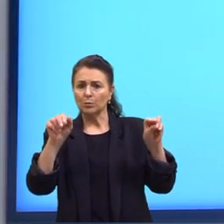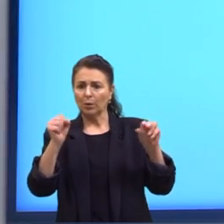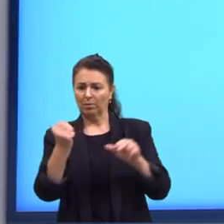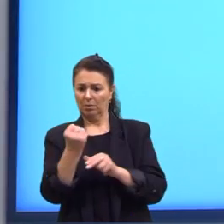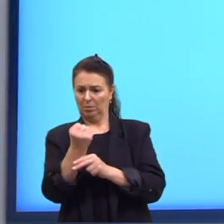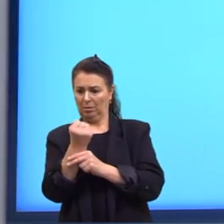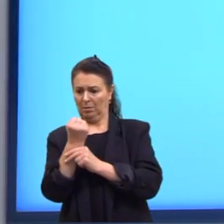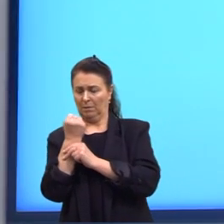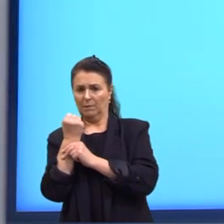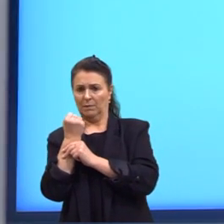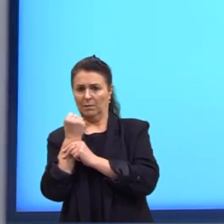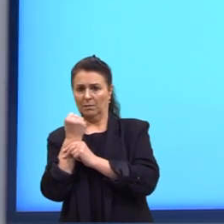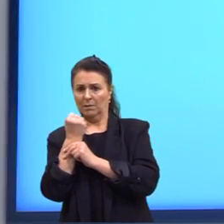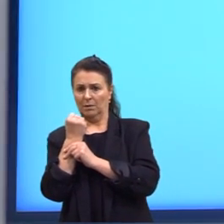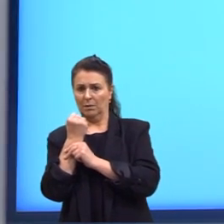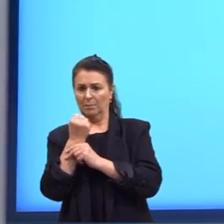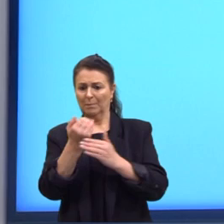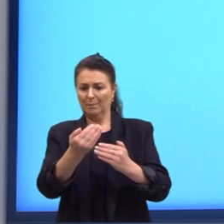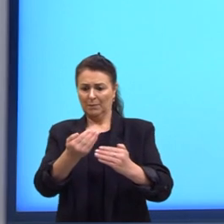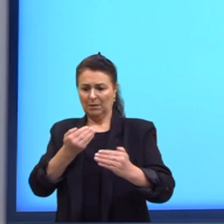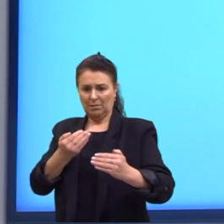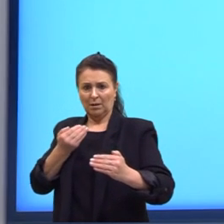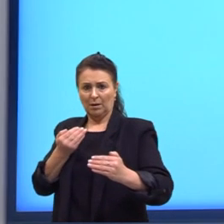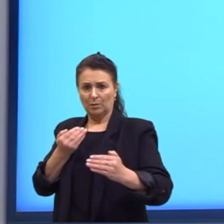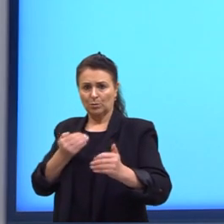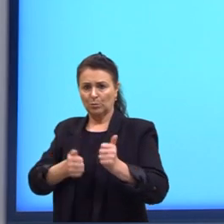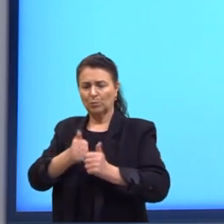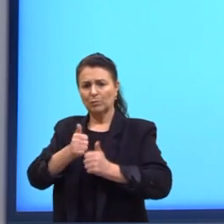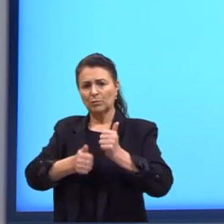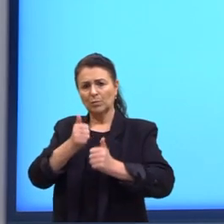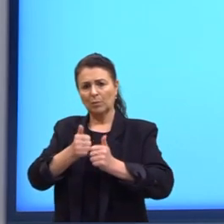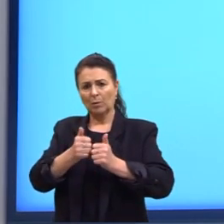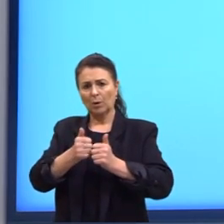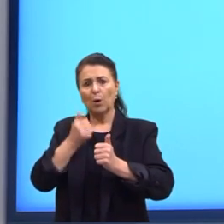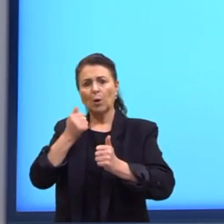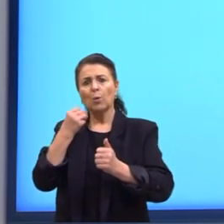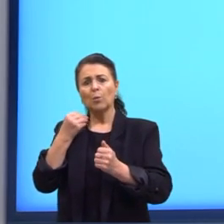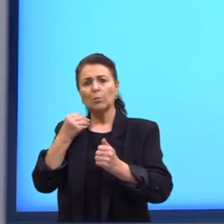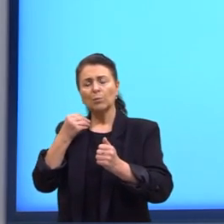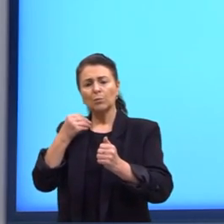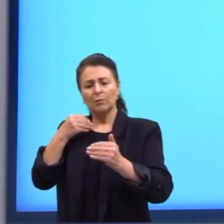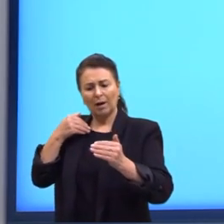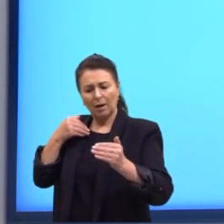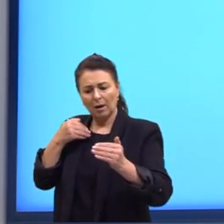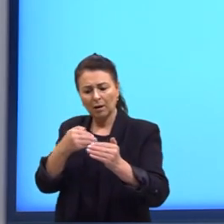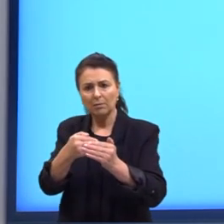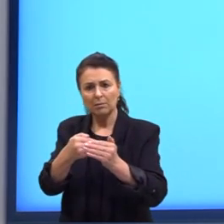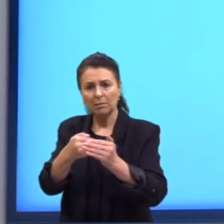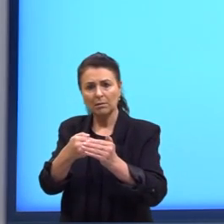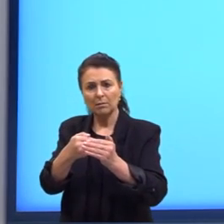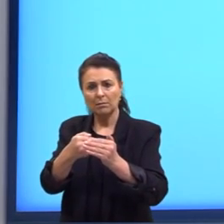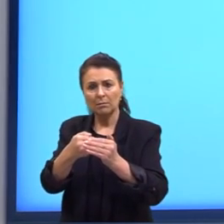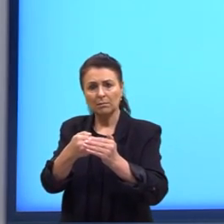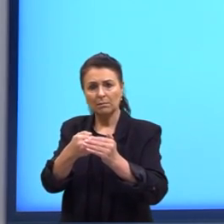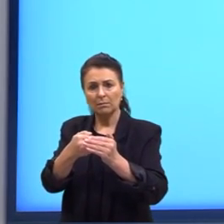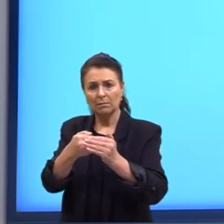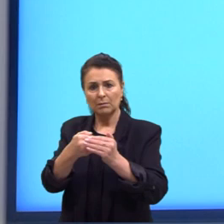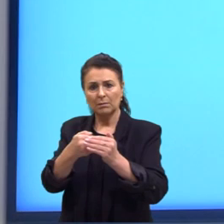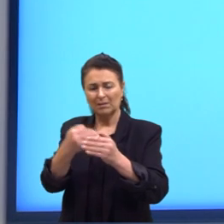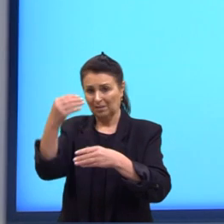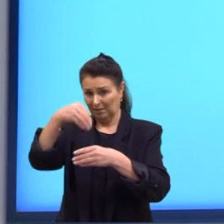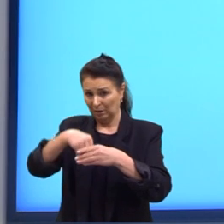defesa no jogo de futebol atacar tá dentro da mesma